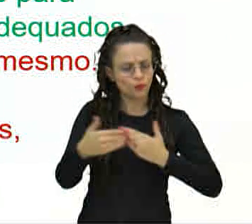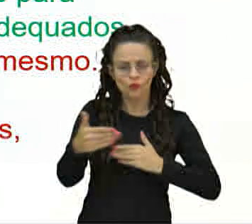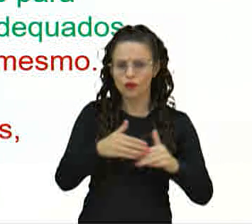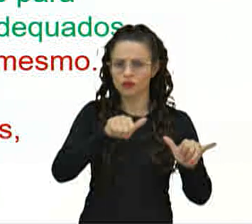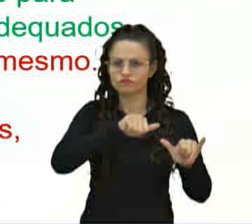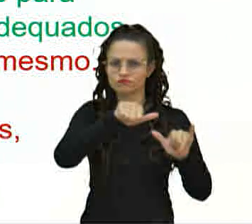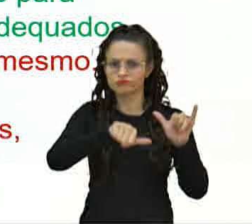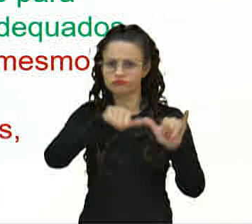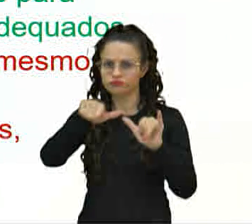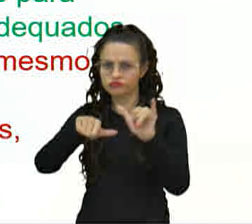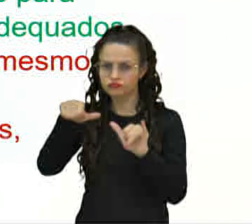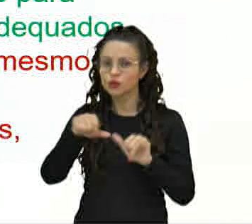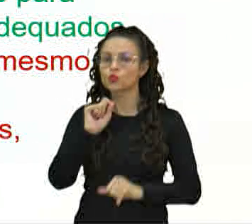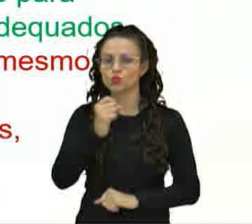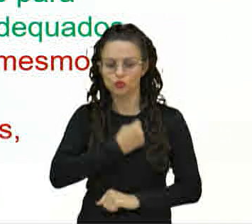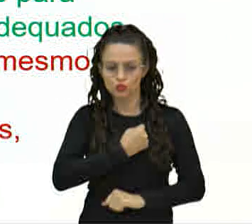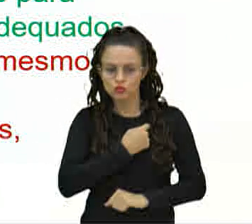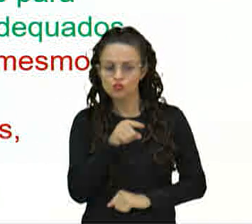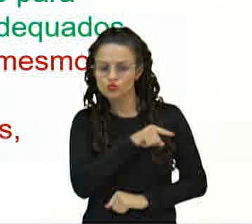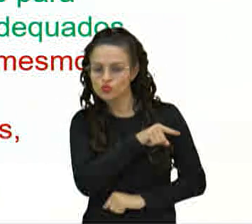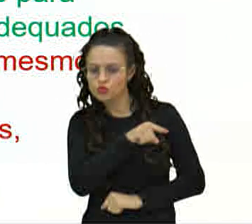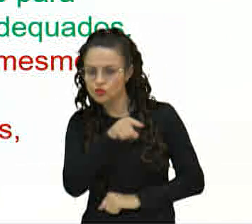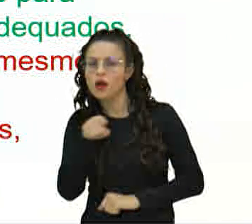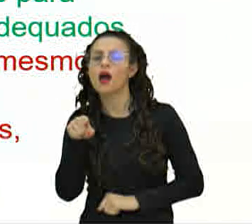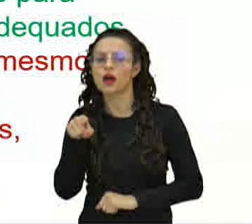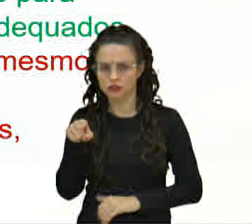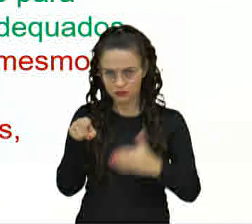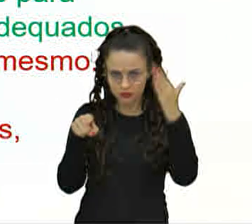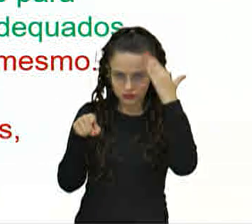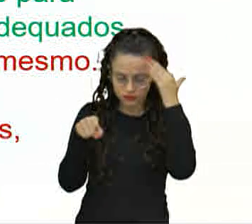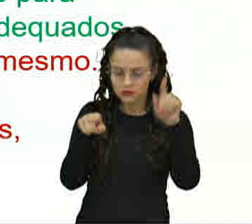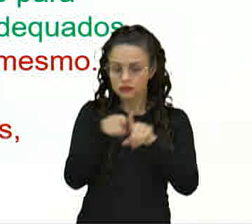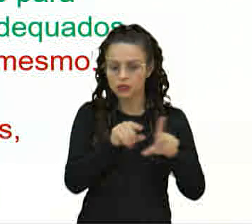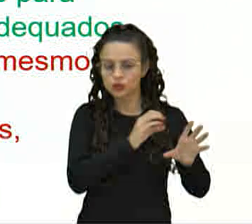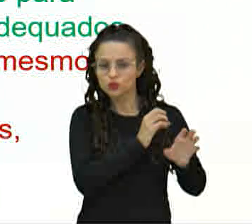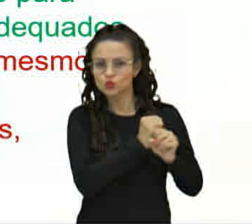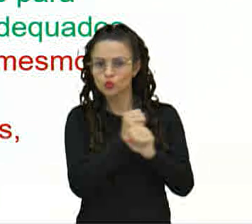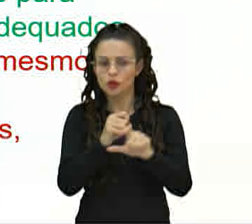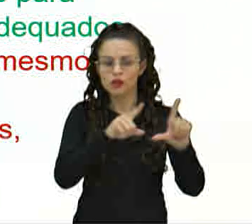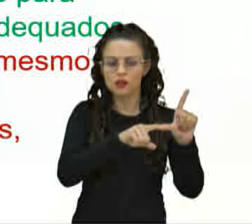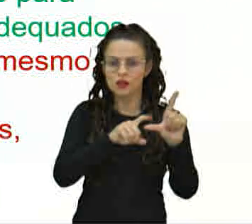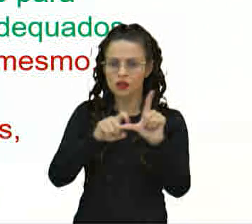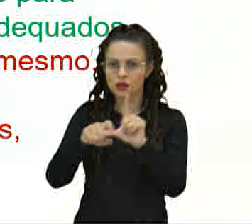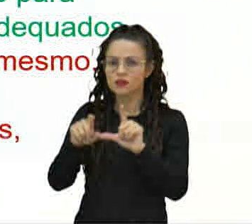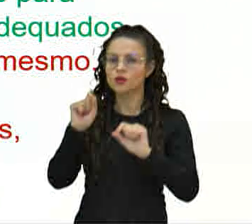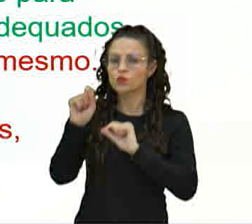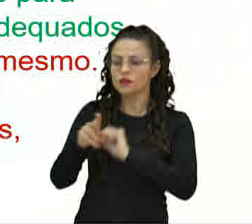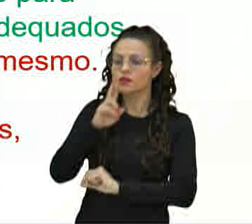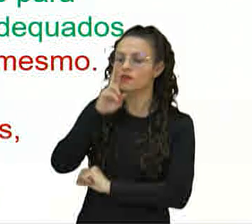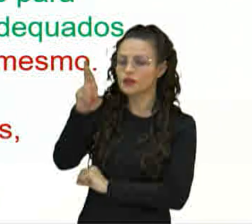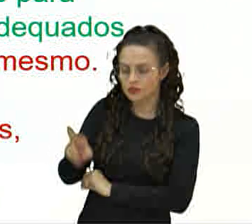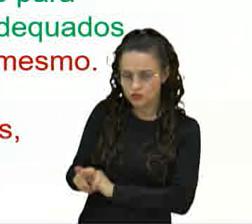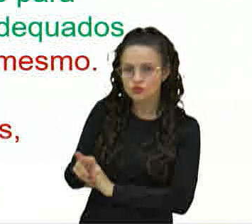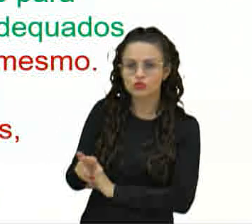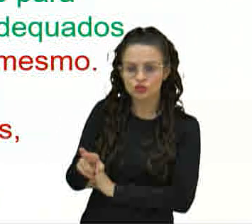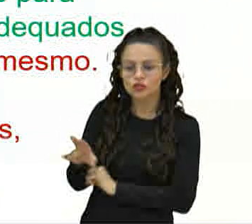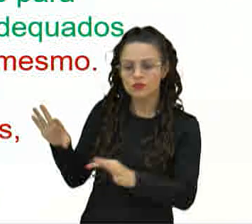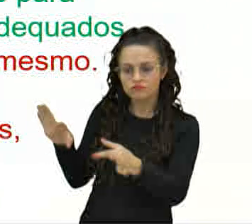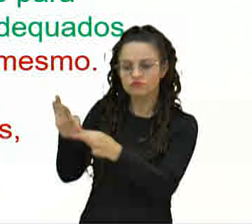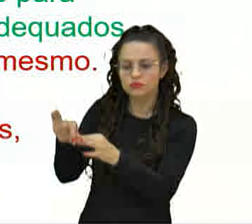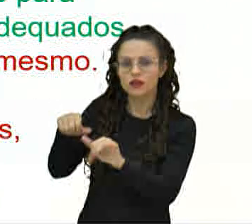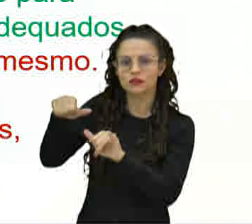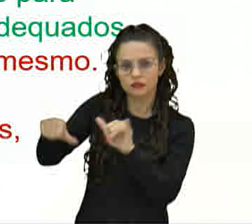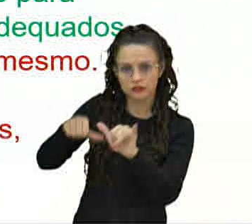intermediárias cujos valores sejam conhecidos e cujo somatório algébrico resulte na reação desejada.